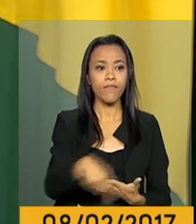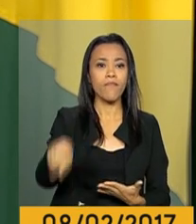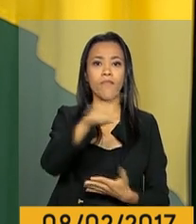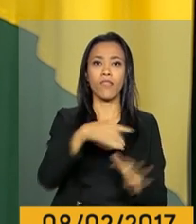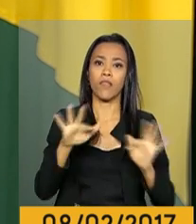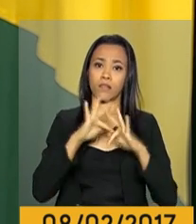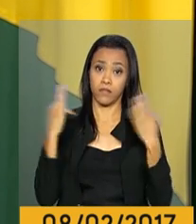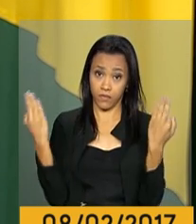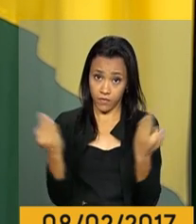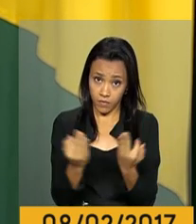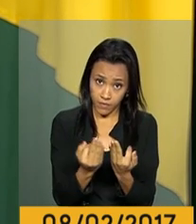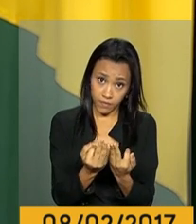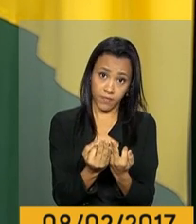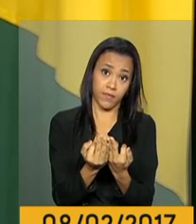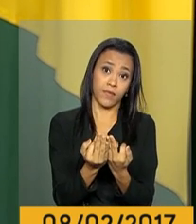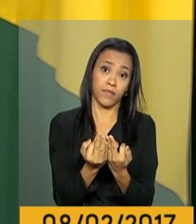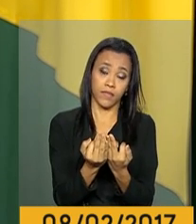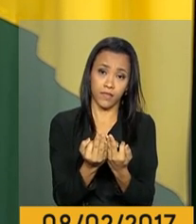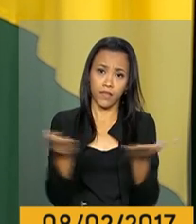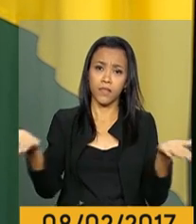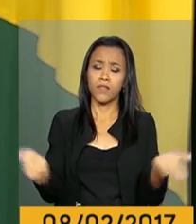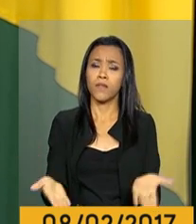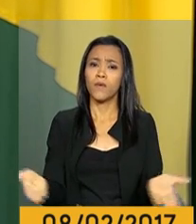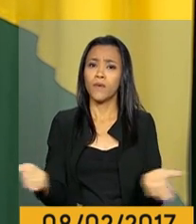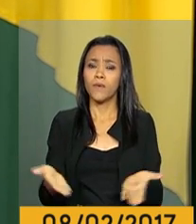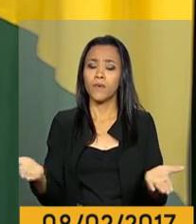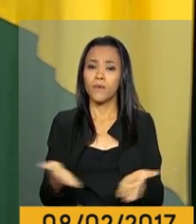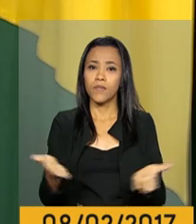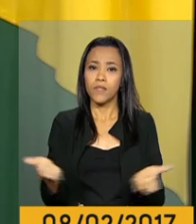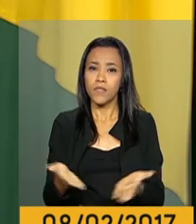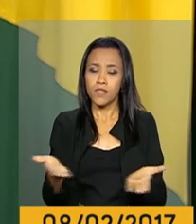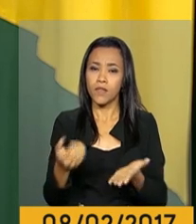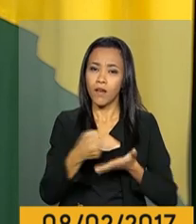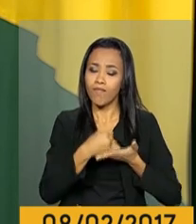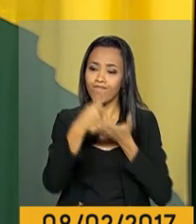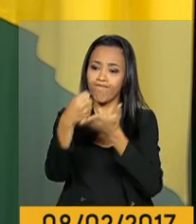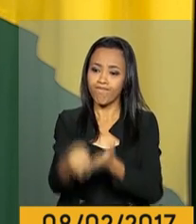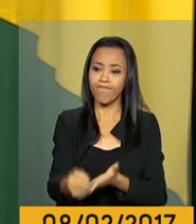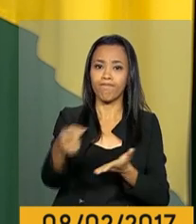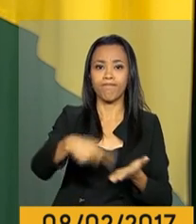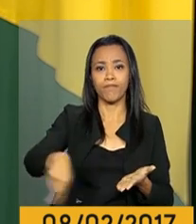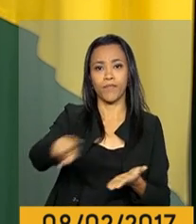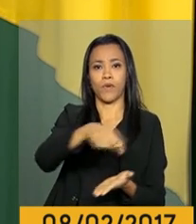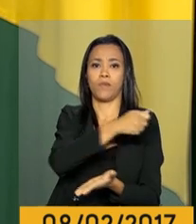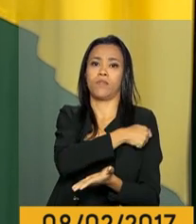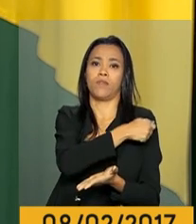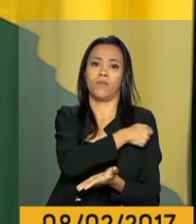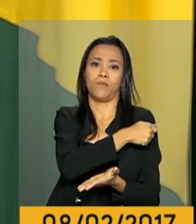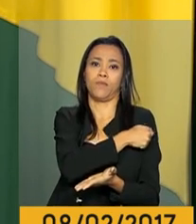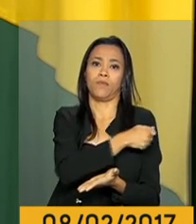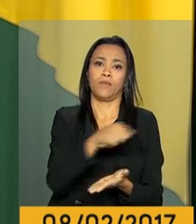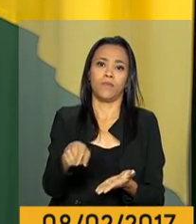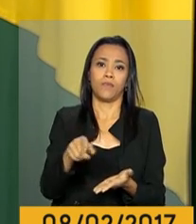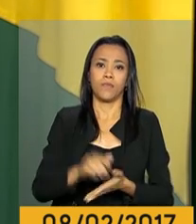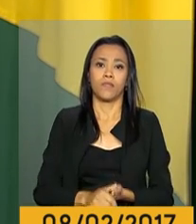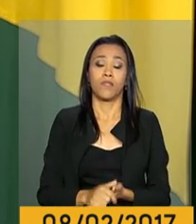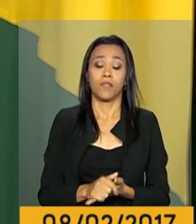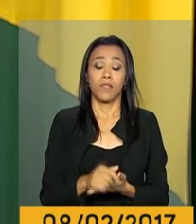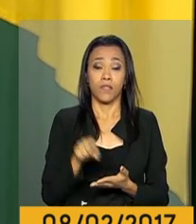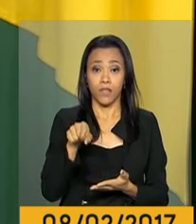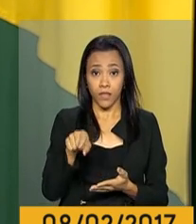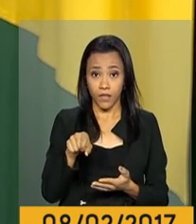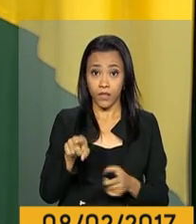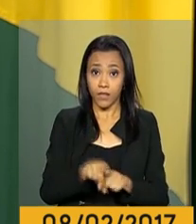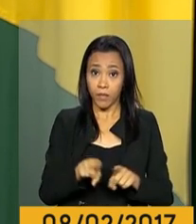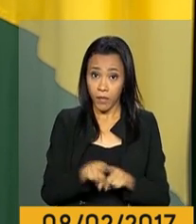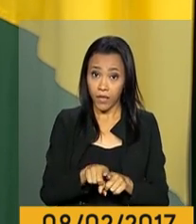famílias que sustentam os seus alunos que Como disse o professor toma o transporte e dele acrescenta